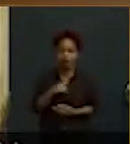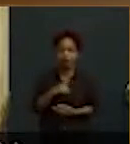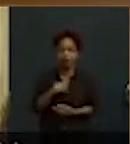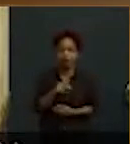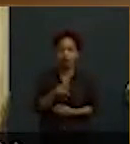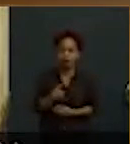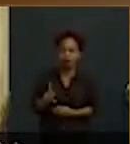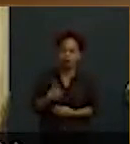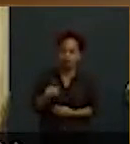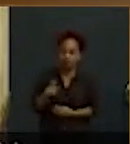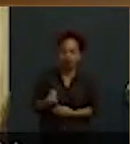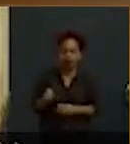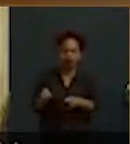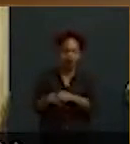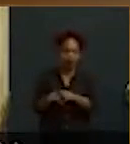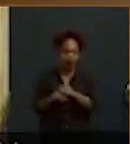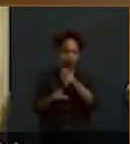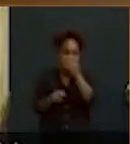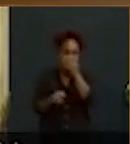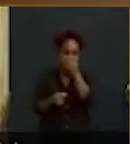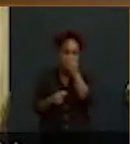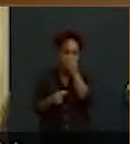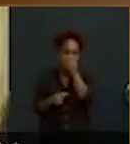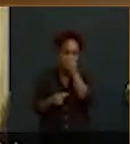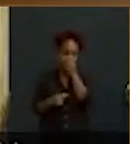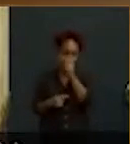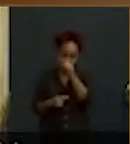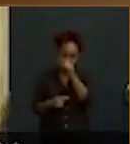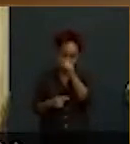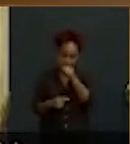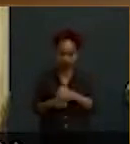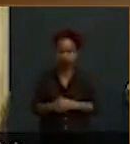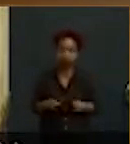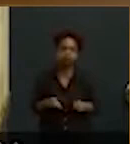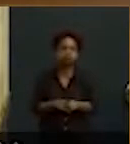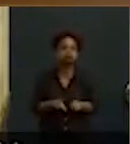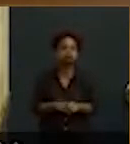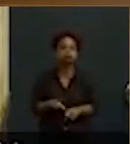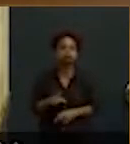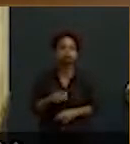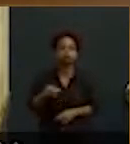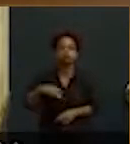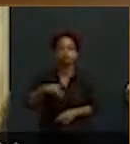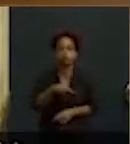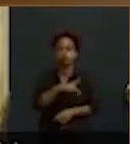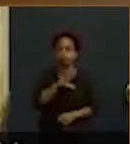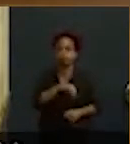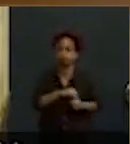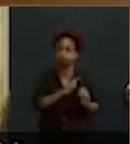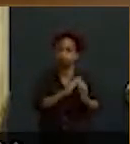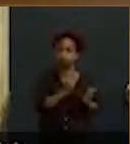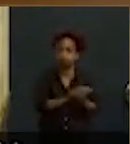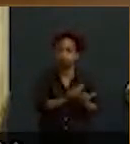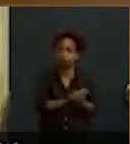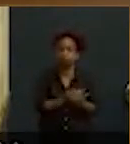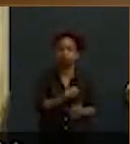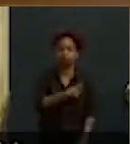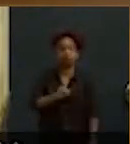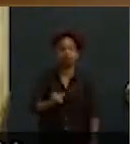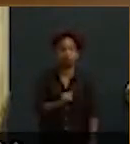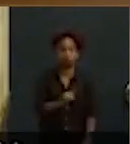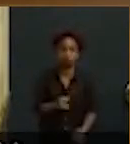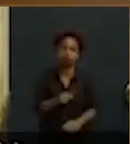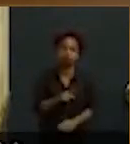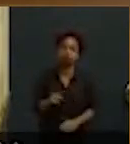Pai, revisão dos relatórios estatísticos do MPRJ e MP nas escolas. No plano acadêmico,